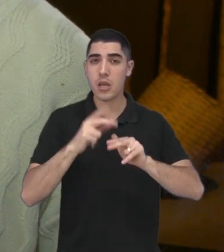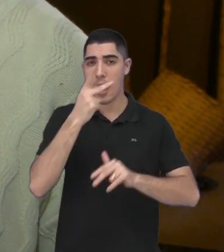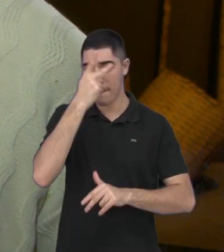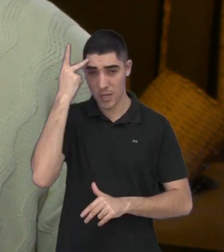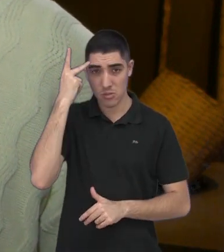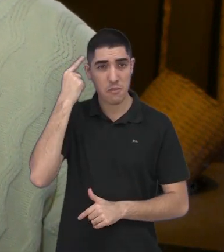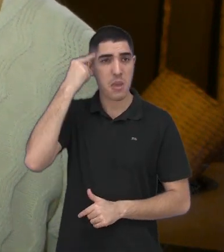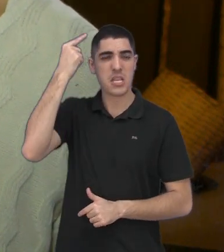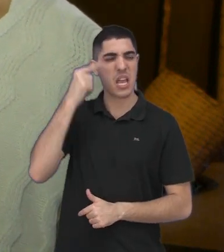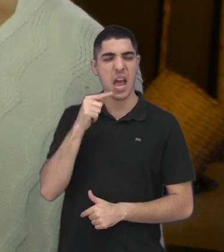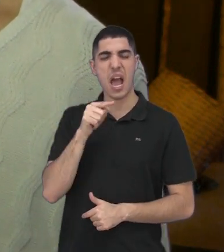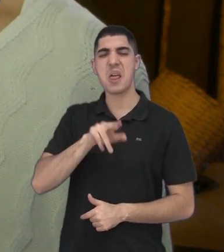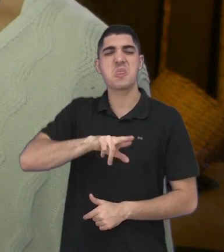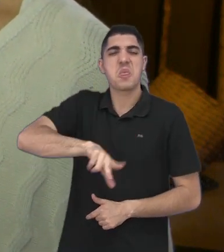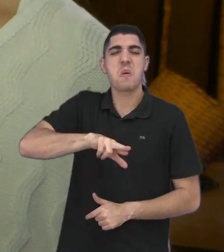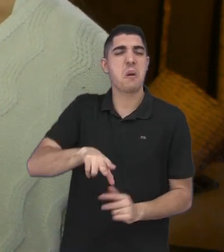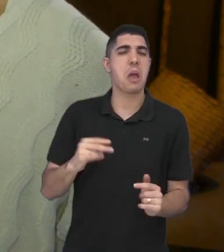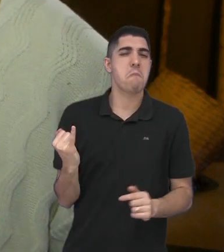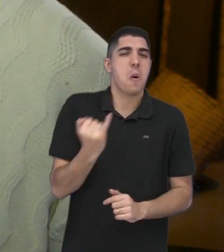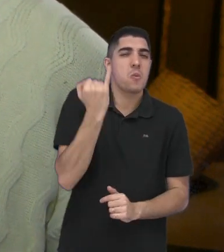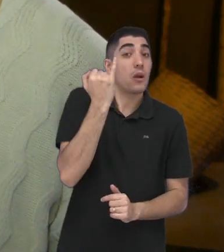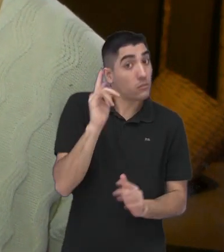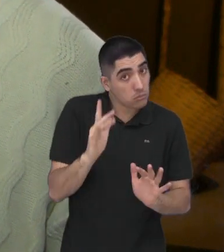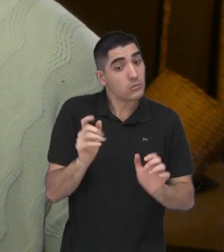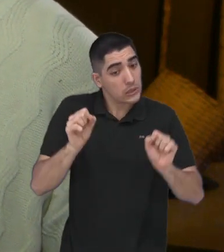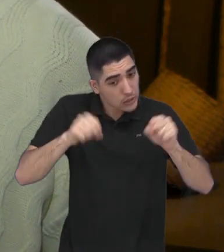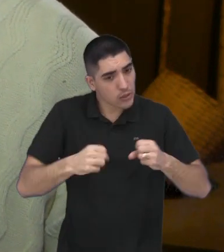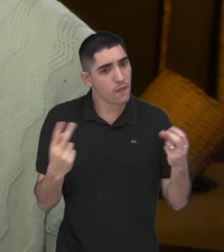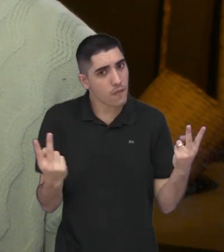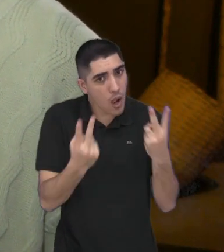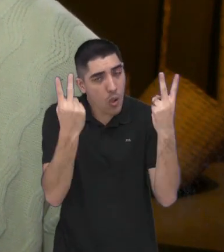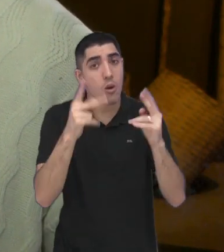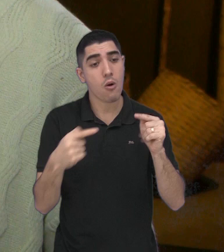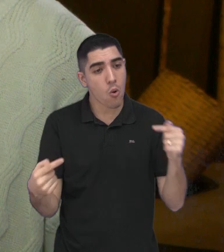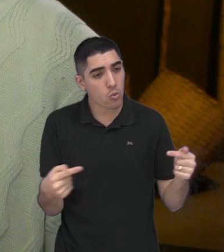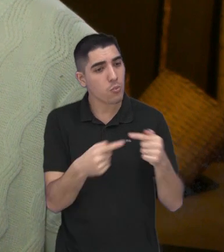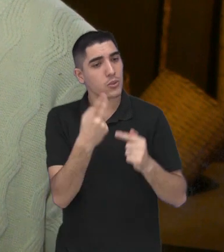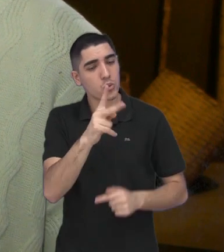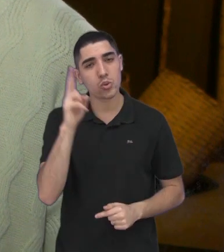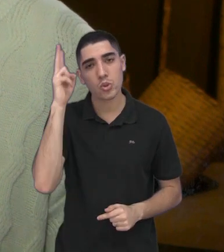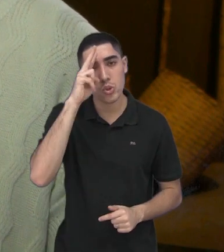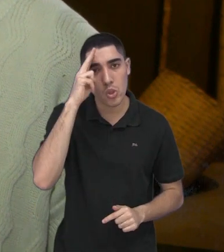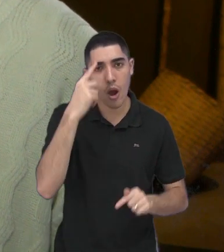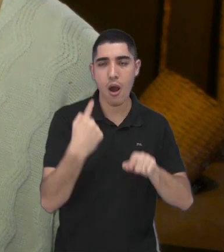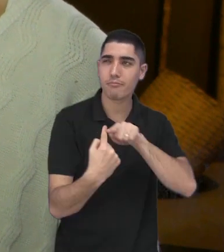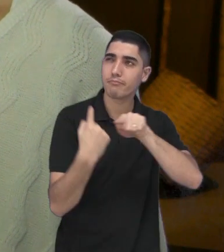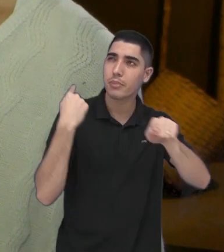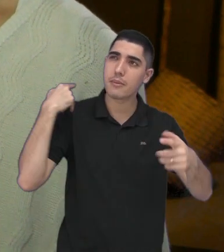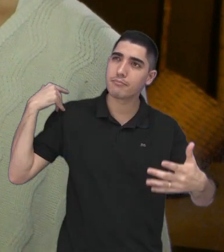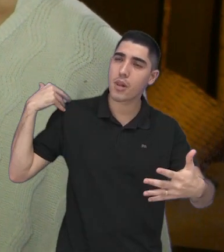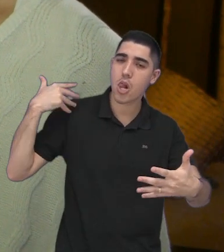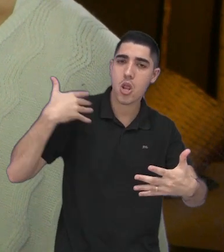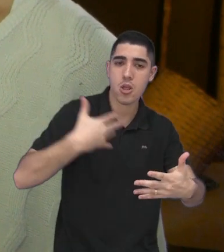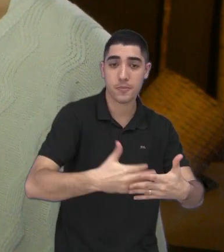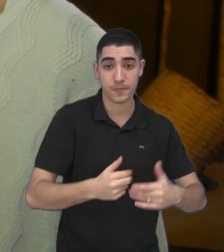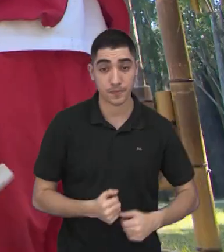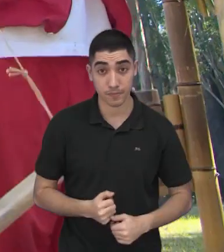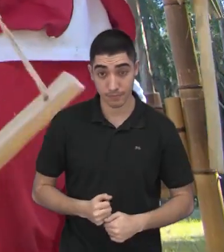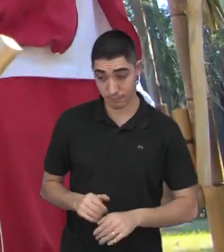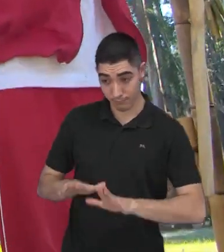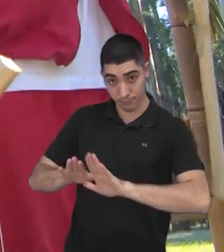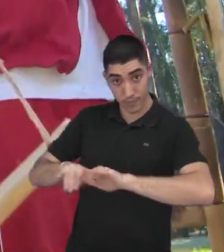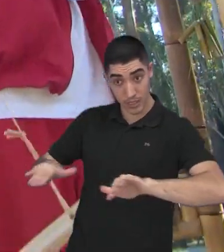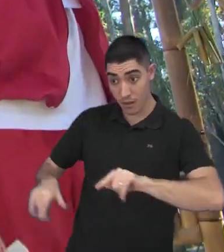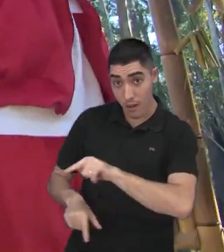uma coisa importante de ser valorizada, que é o que cada um traz consigo e vai selecionando para si ao longo da sua história, né?